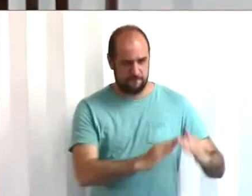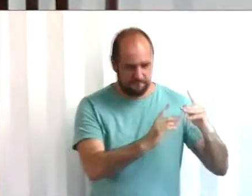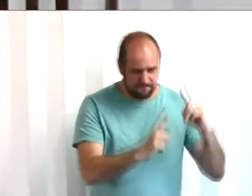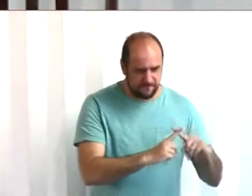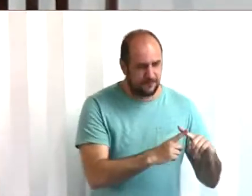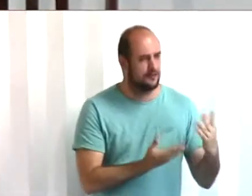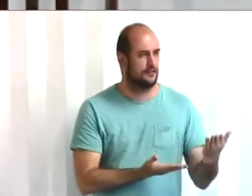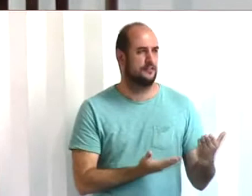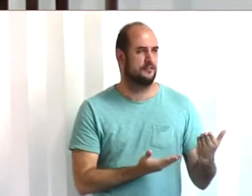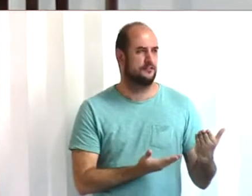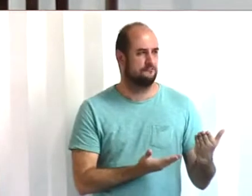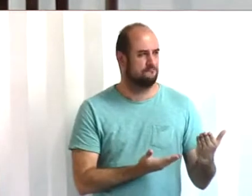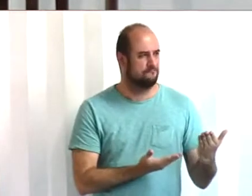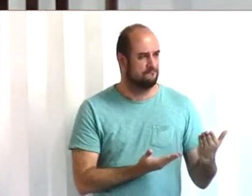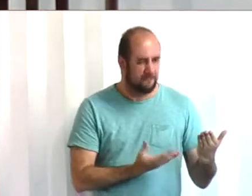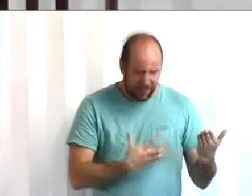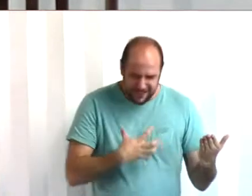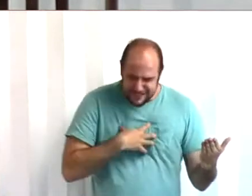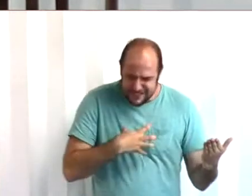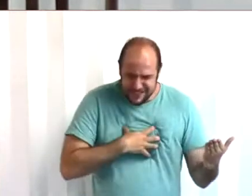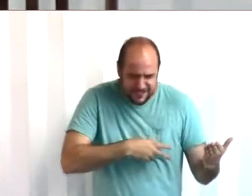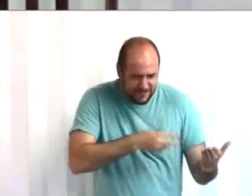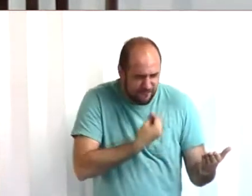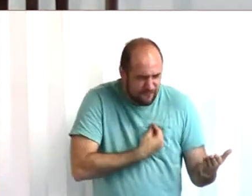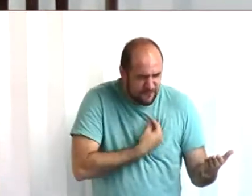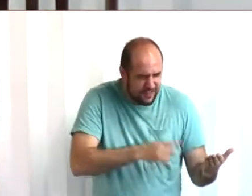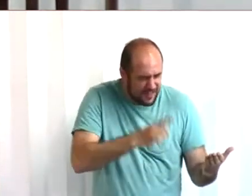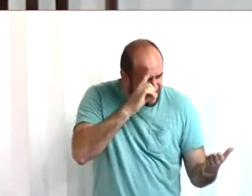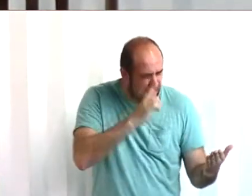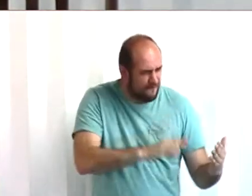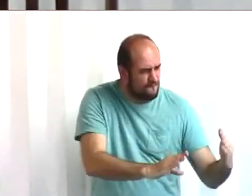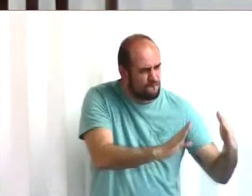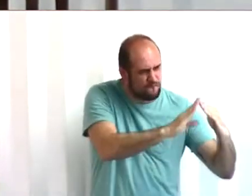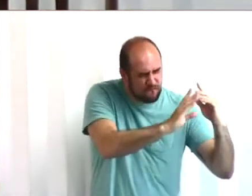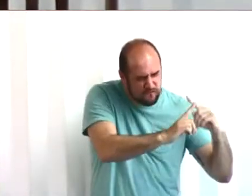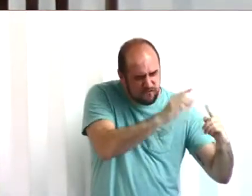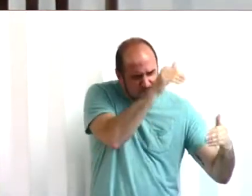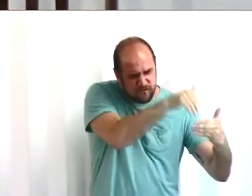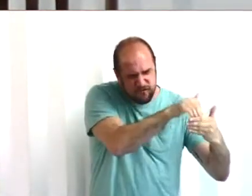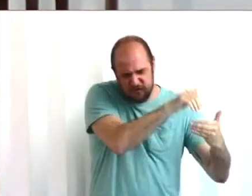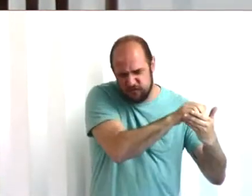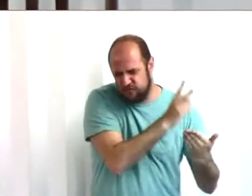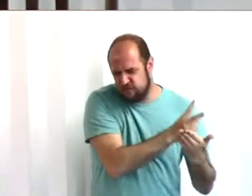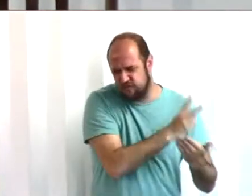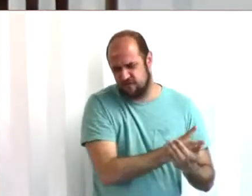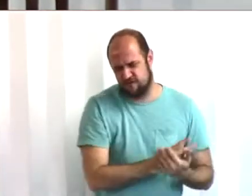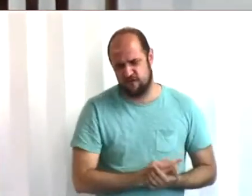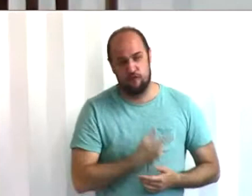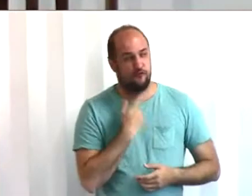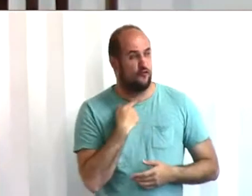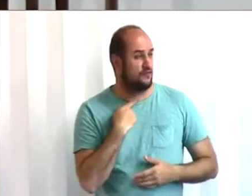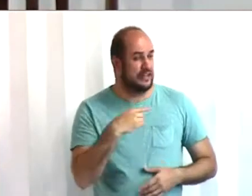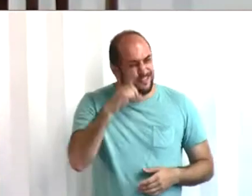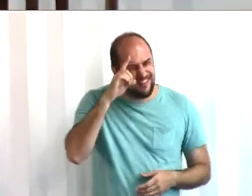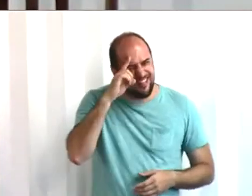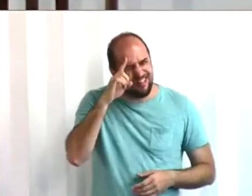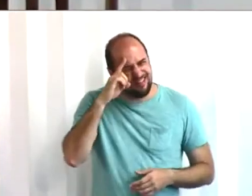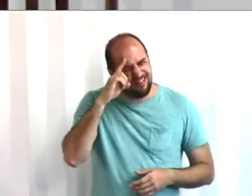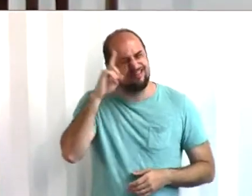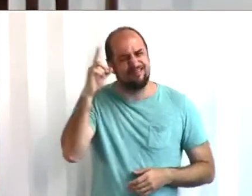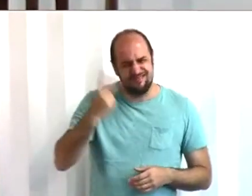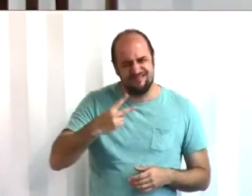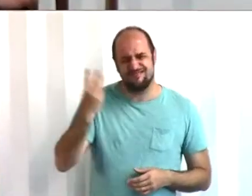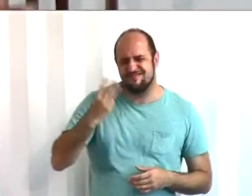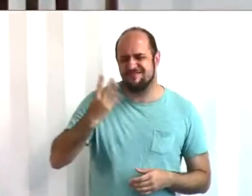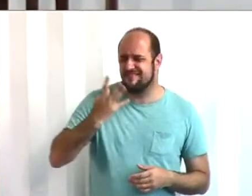Deus, a igreja é parte da nossa vida, nós vivemos na igreja. Se pudéssemos, estaríamos todos os dias na igreja,